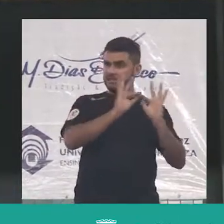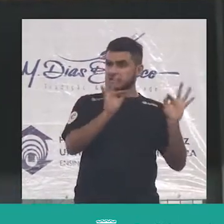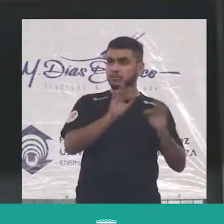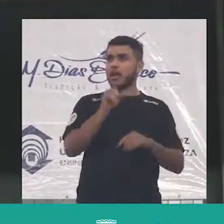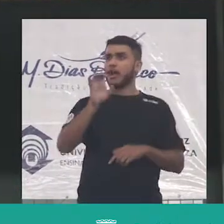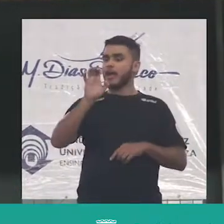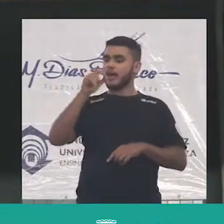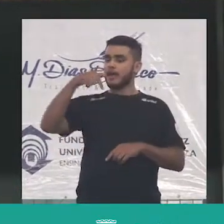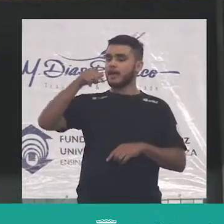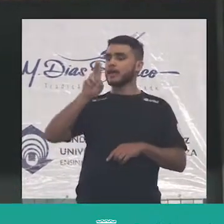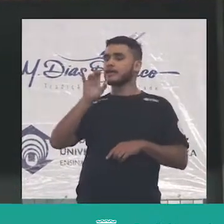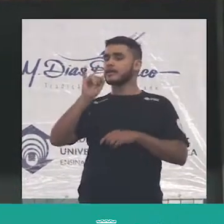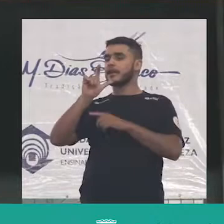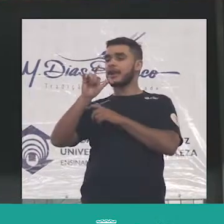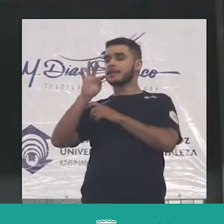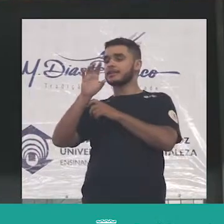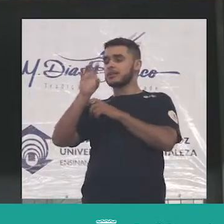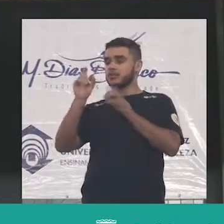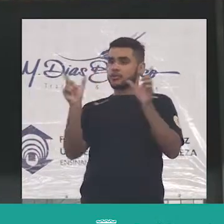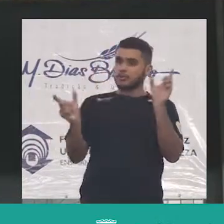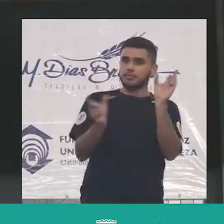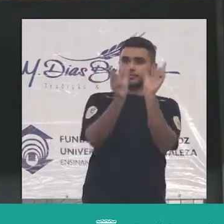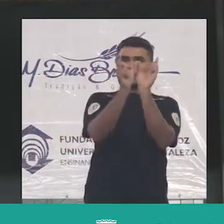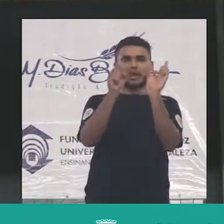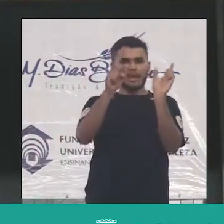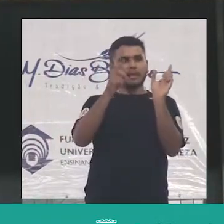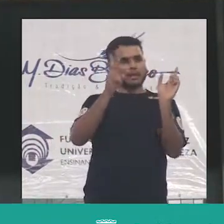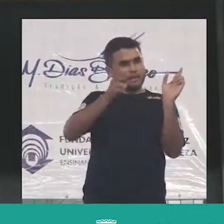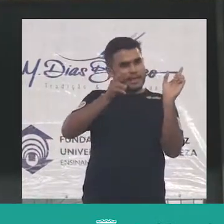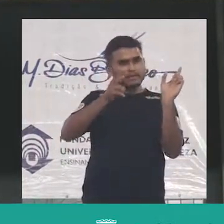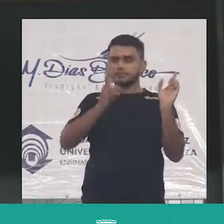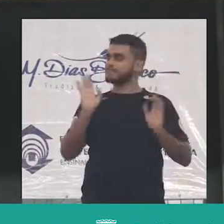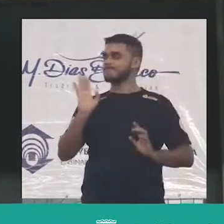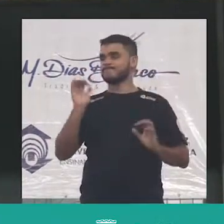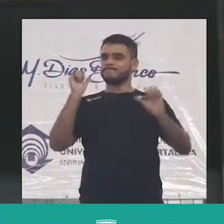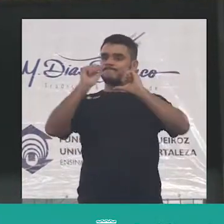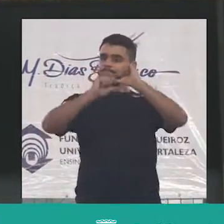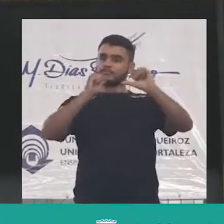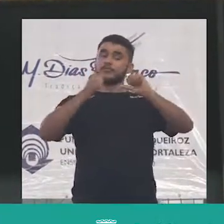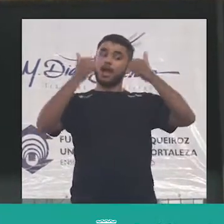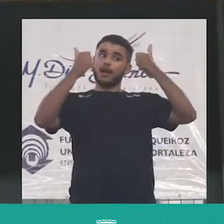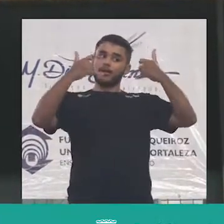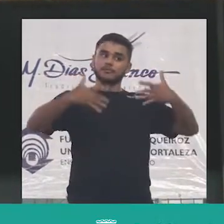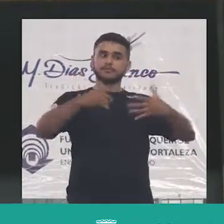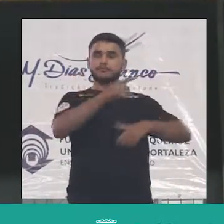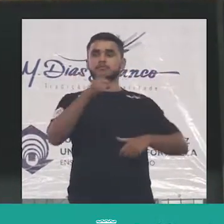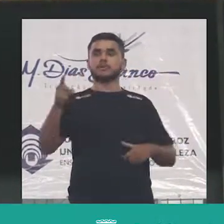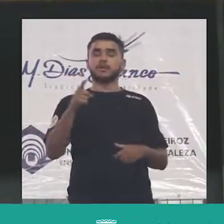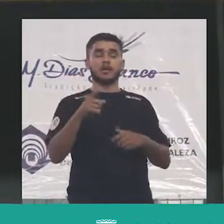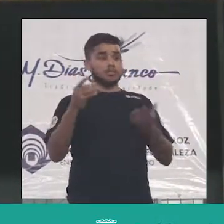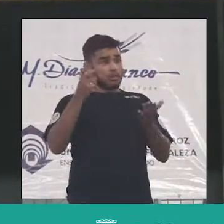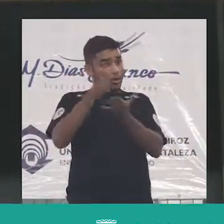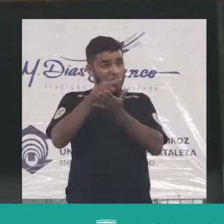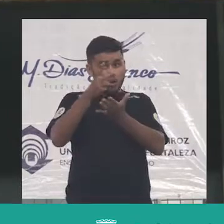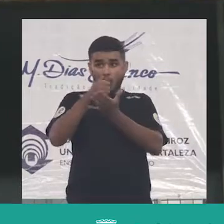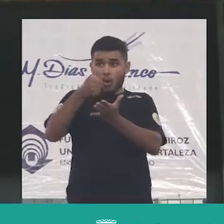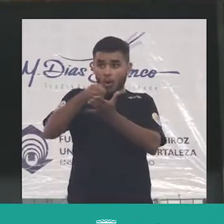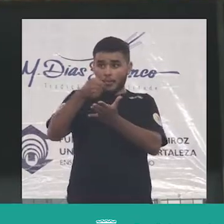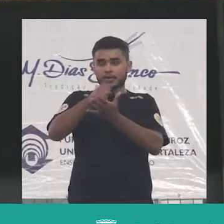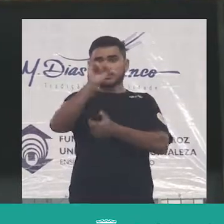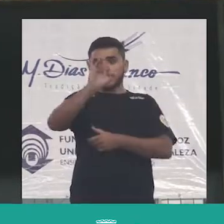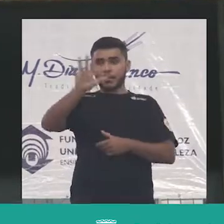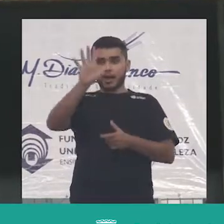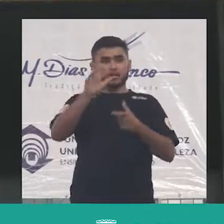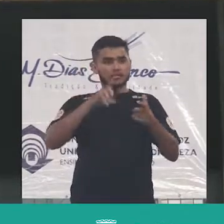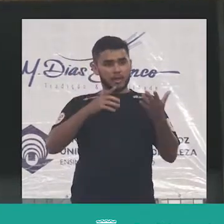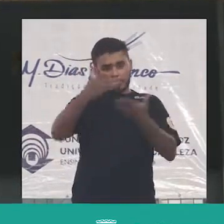partir de agora, tá ok? O texto do Enem vai ter não vai ter necessariamente uma figura, e você tem que aprender a traduzir